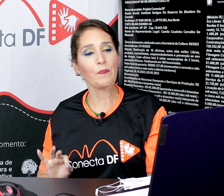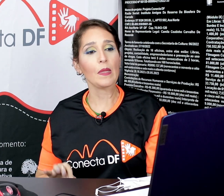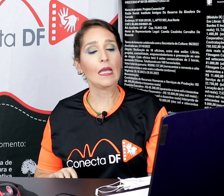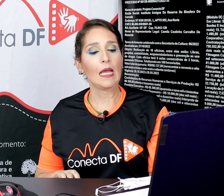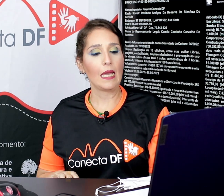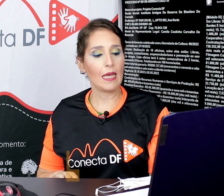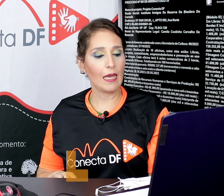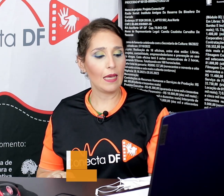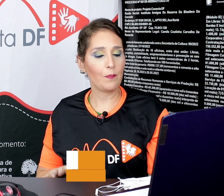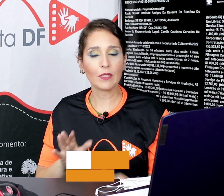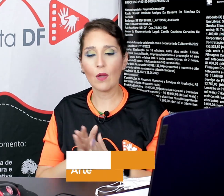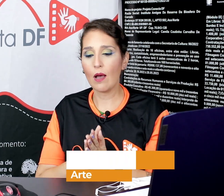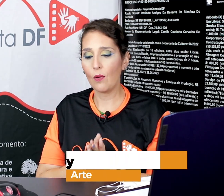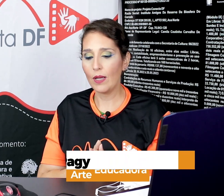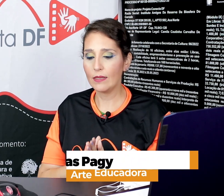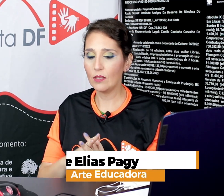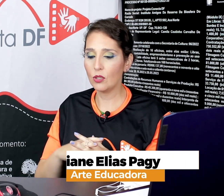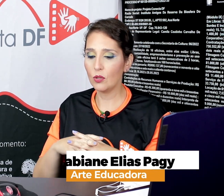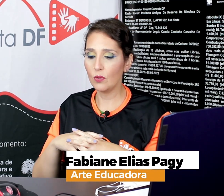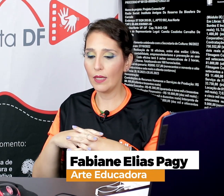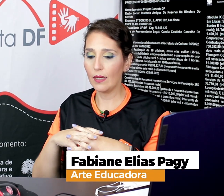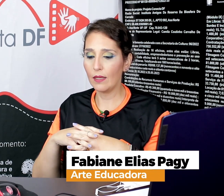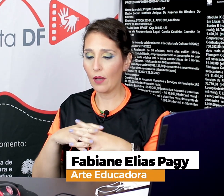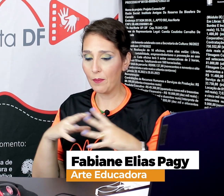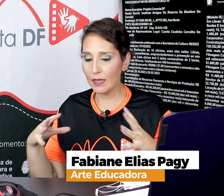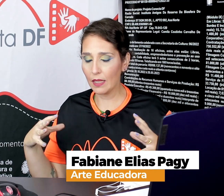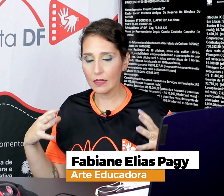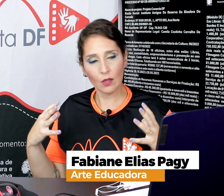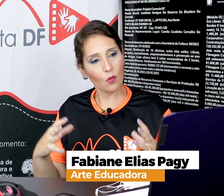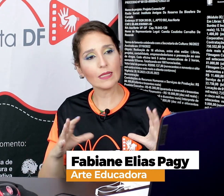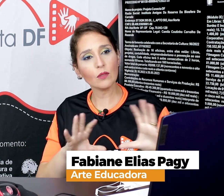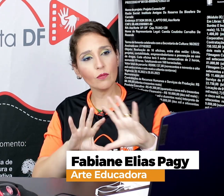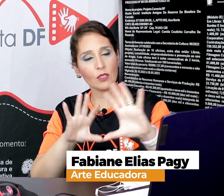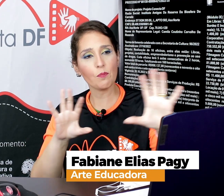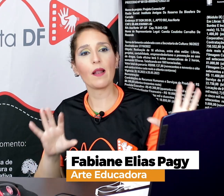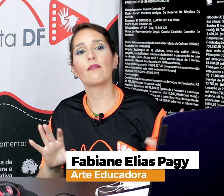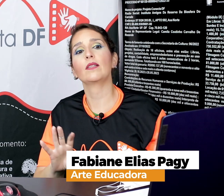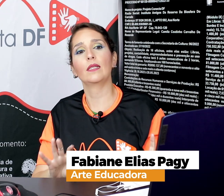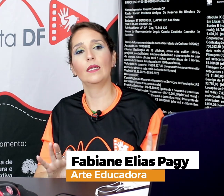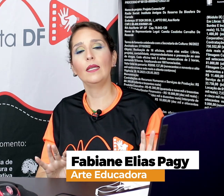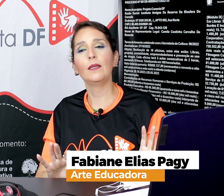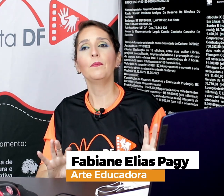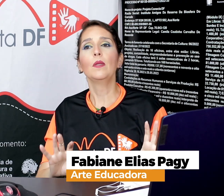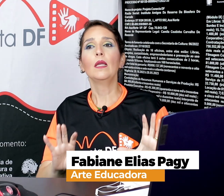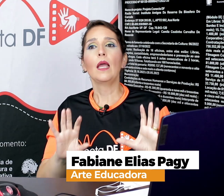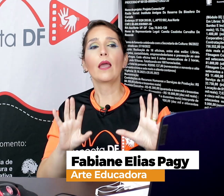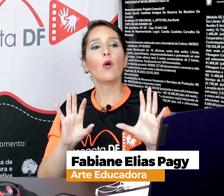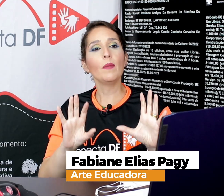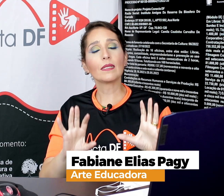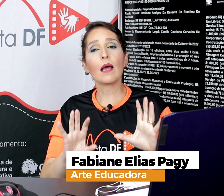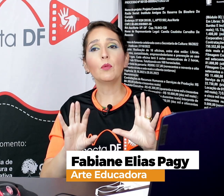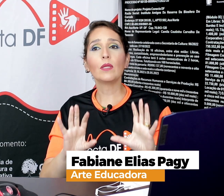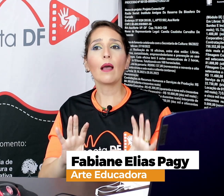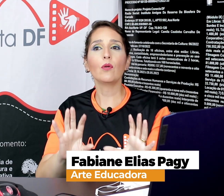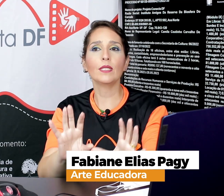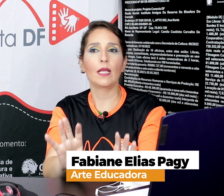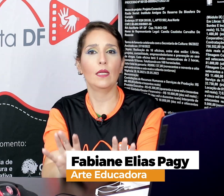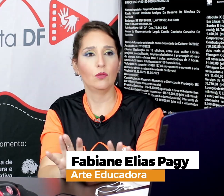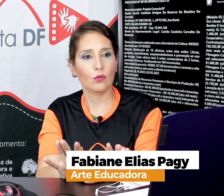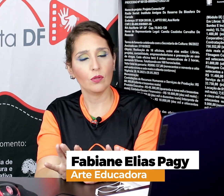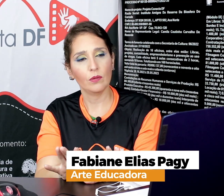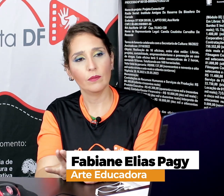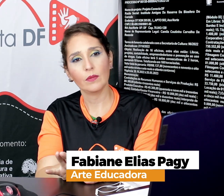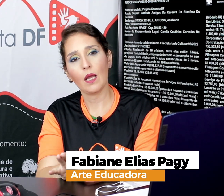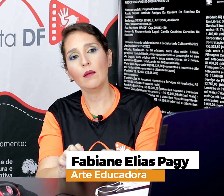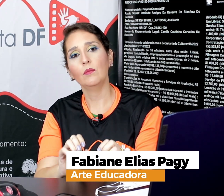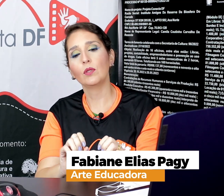tá? Pessoal, a minha intenção com essa nuvem de palavras aqui é começar a mudar